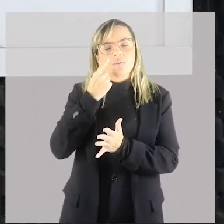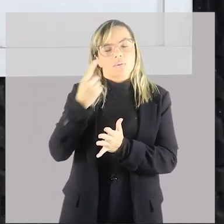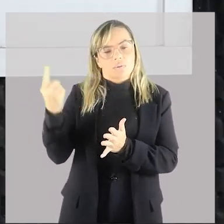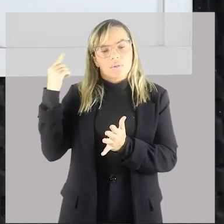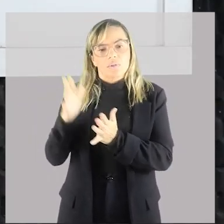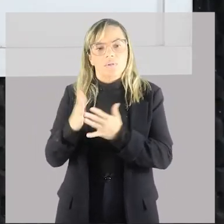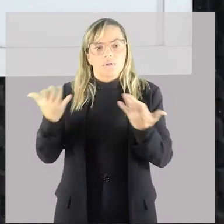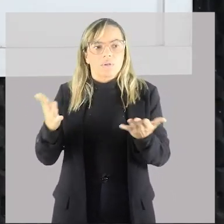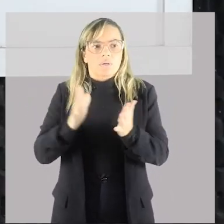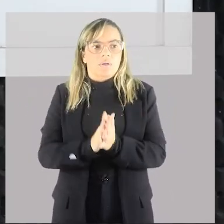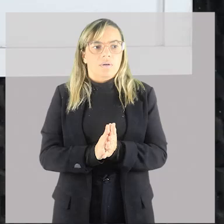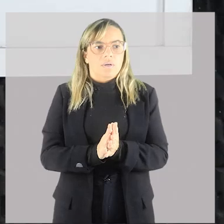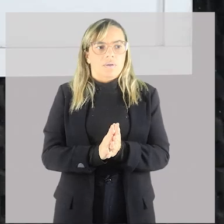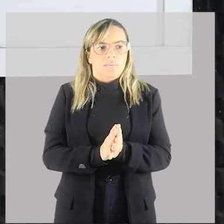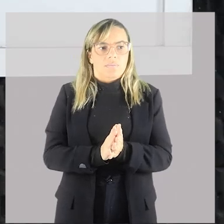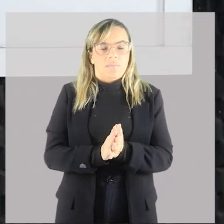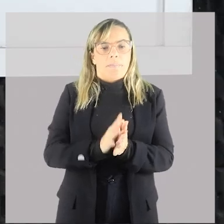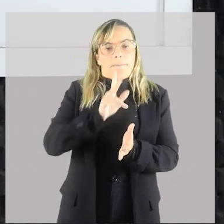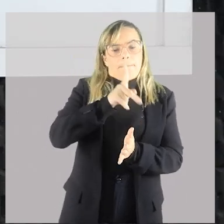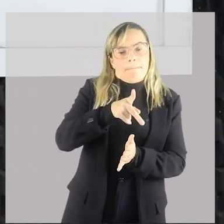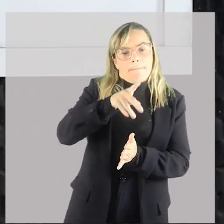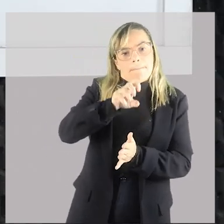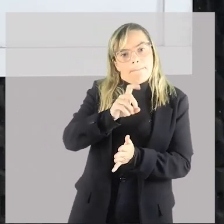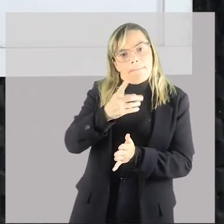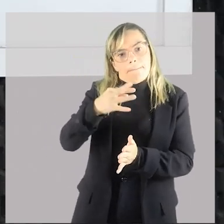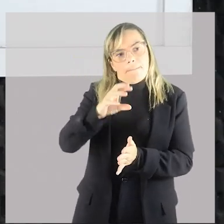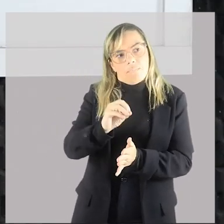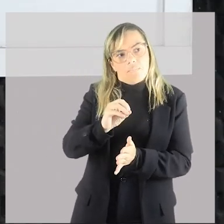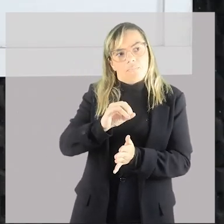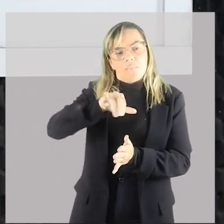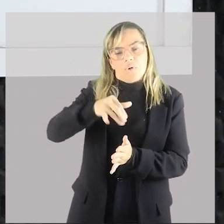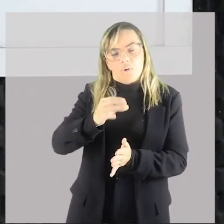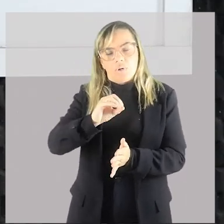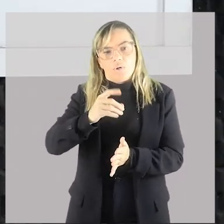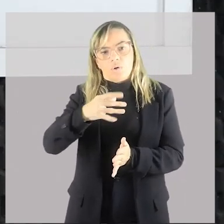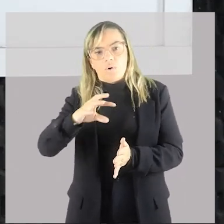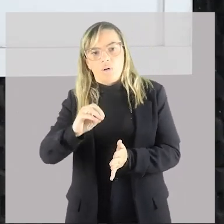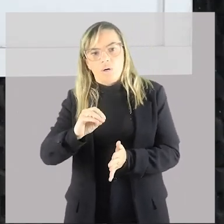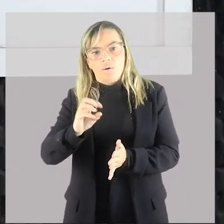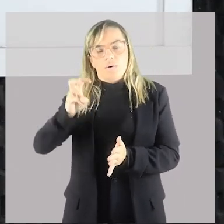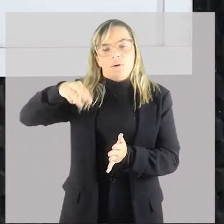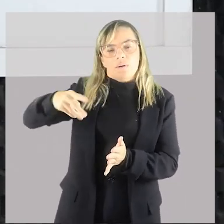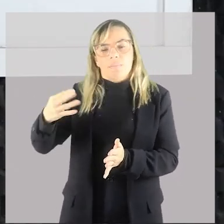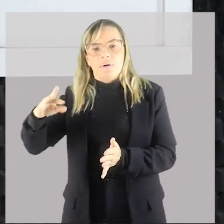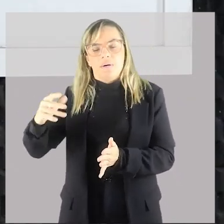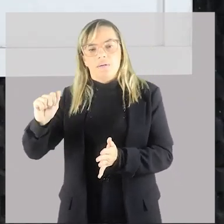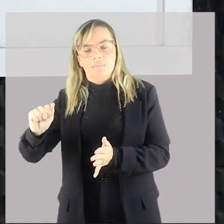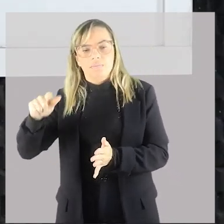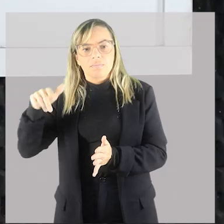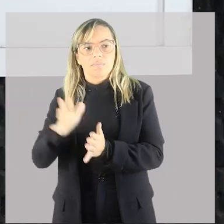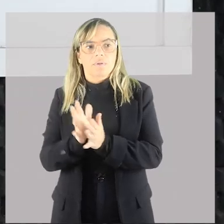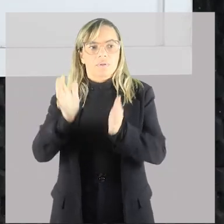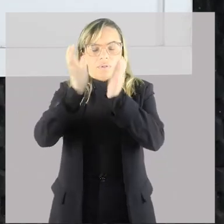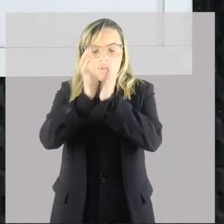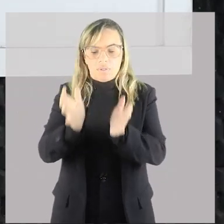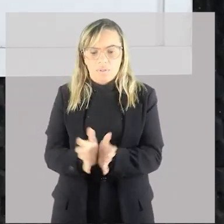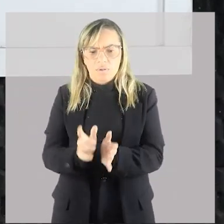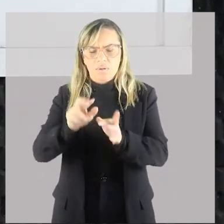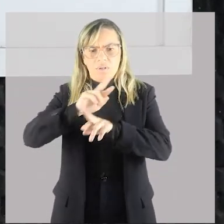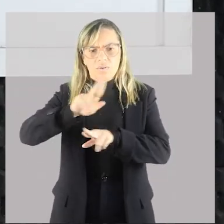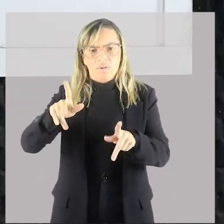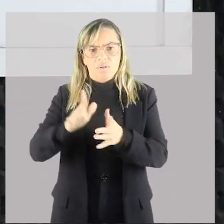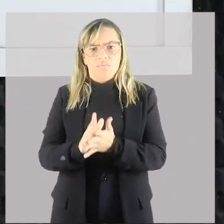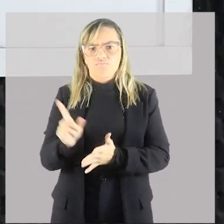Se eu botar Pedro, João e Maria, esse grupo é diferente